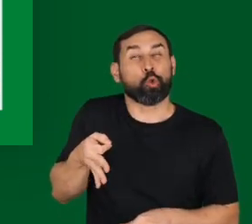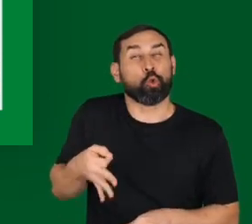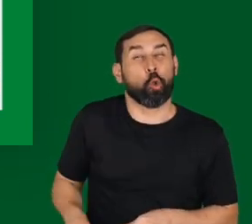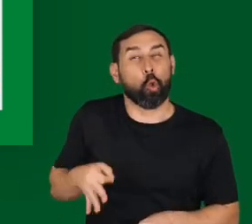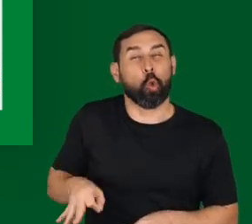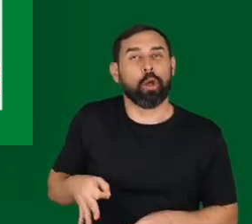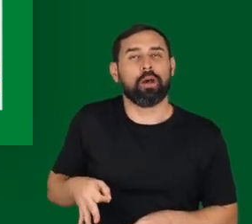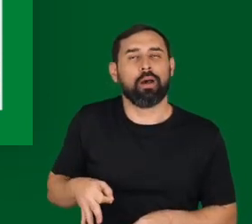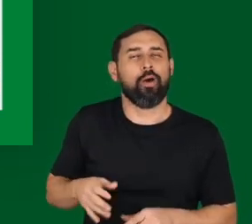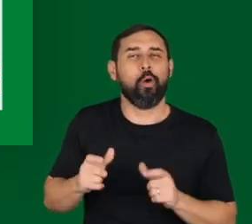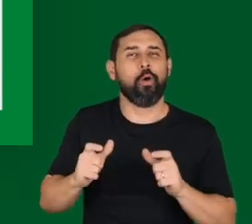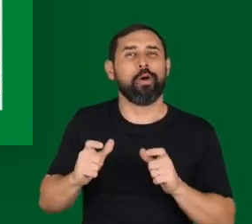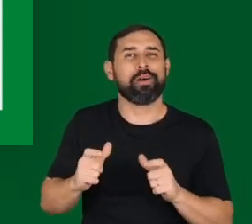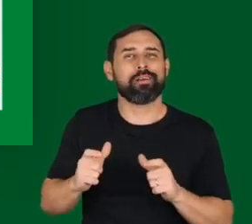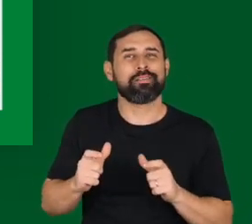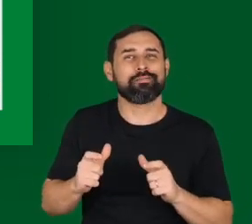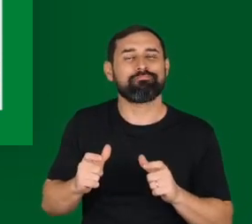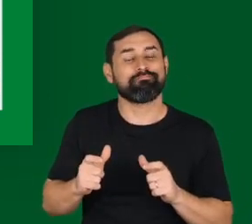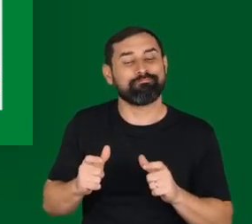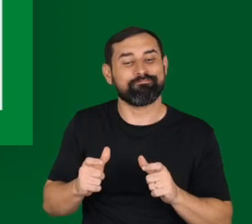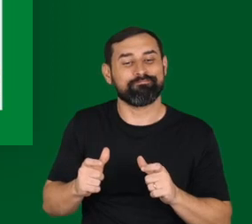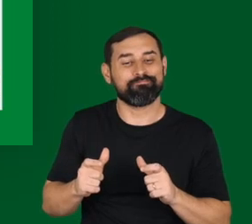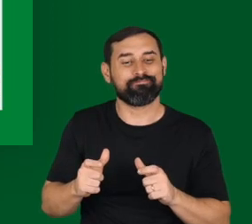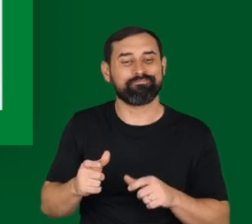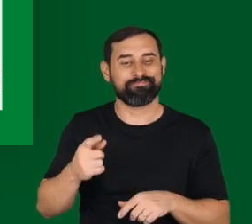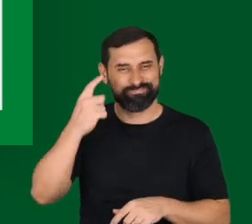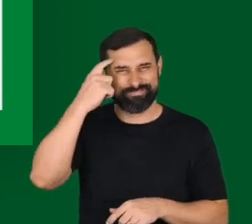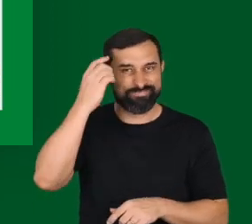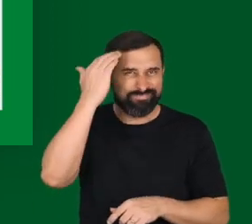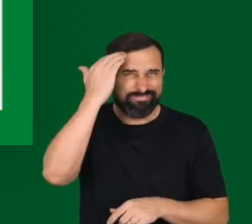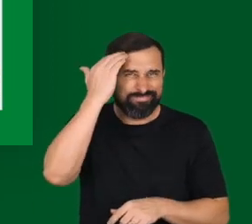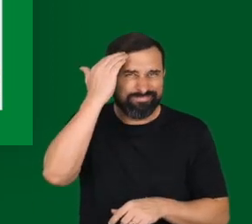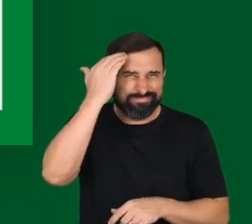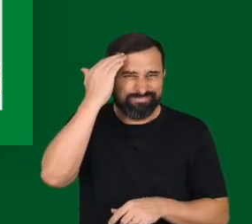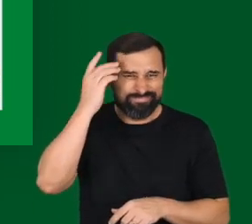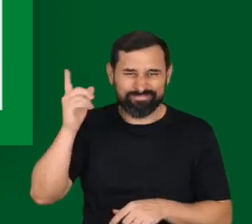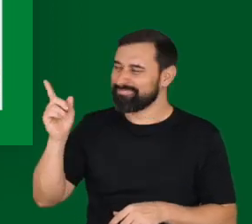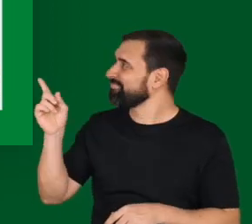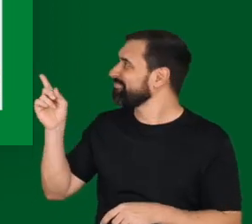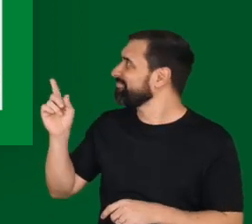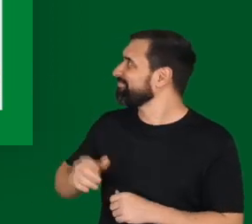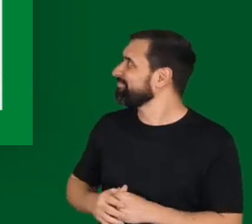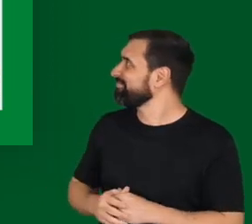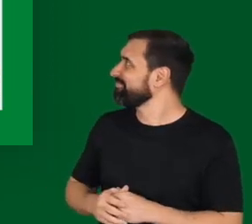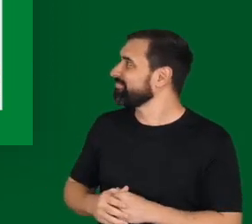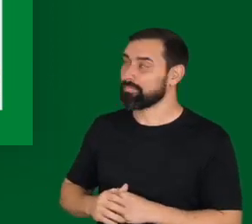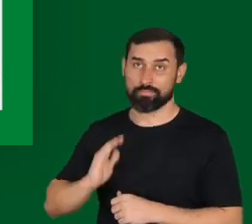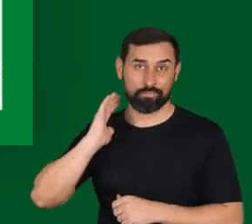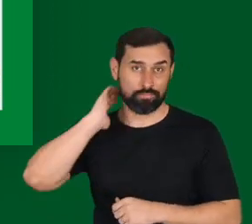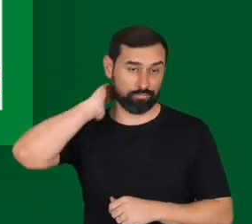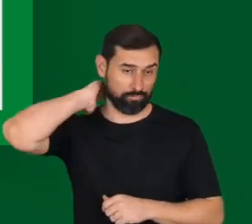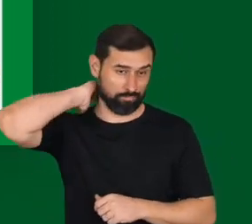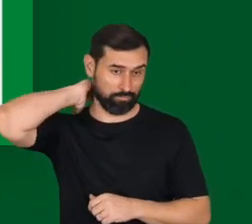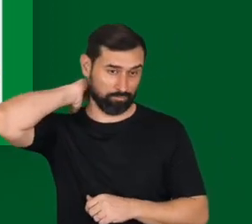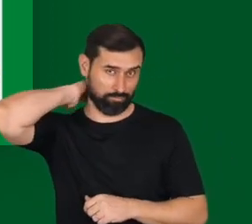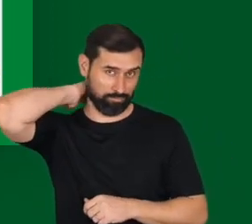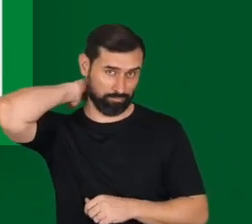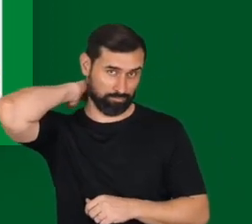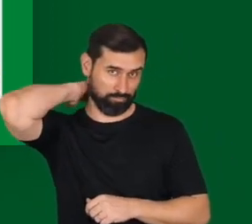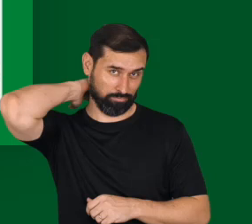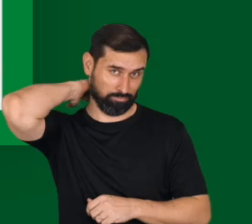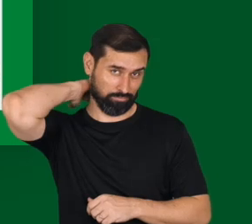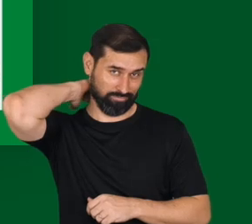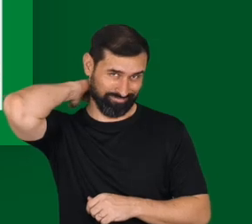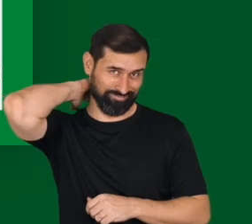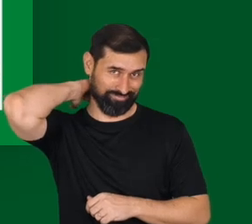gente geralmente faz pressão. Leito unguial, né? Fossa aqui orbitária, trapézio, a gente pode